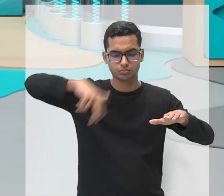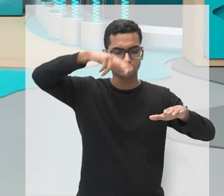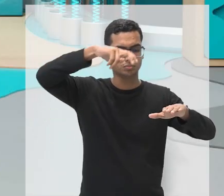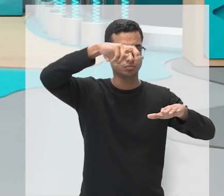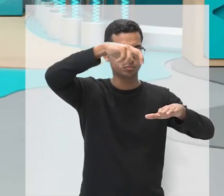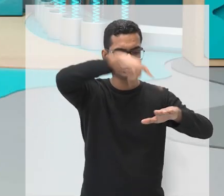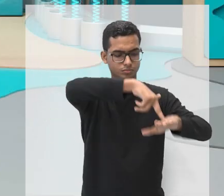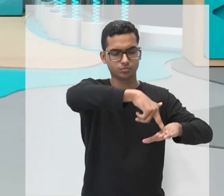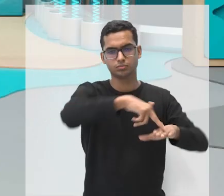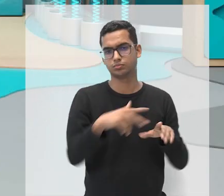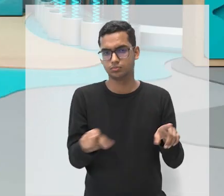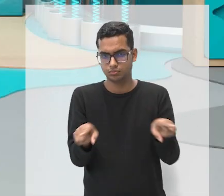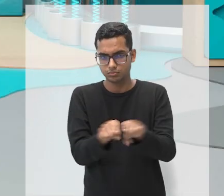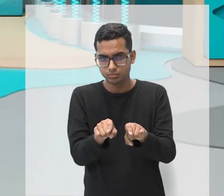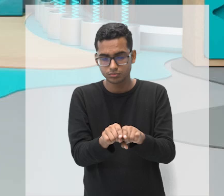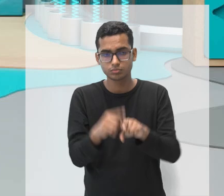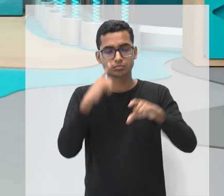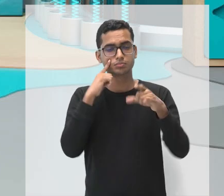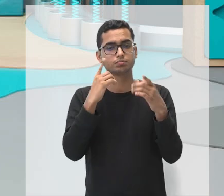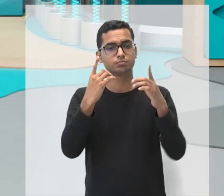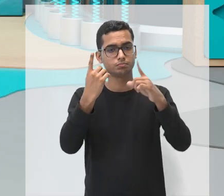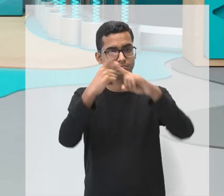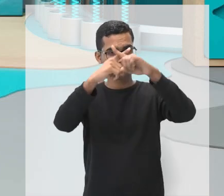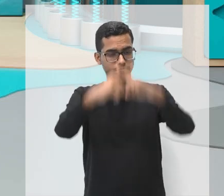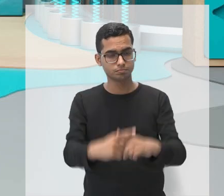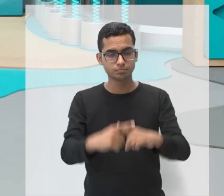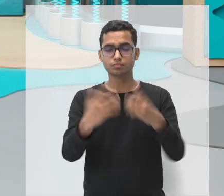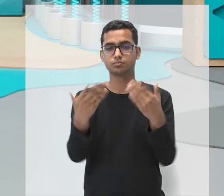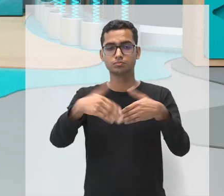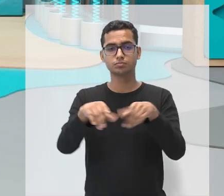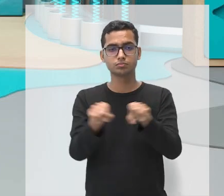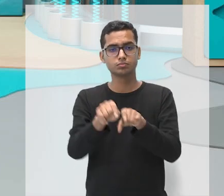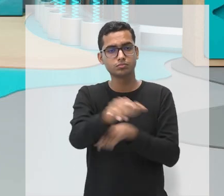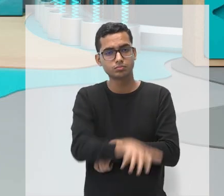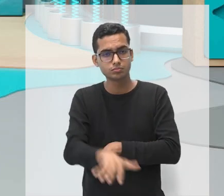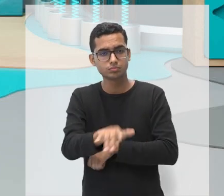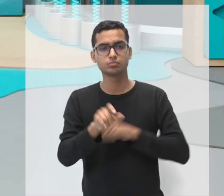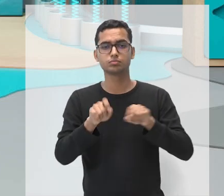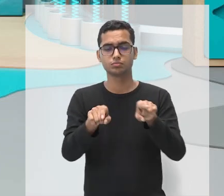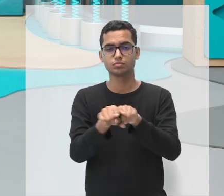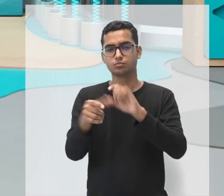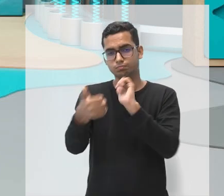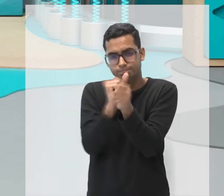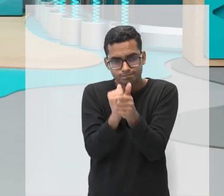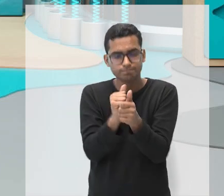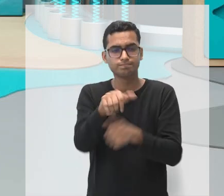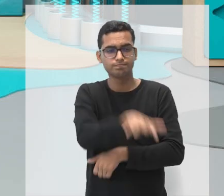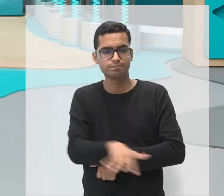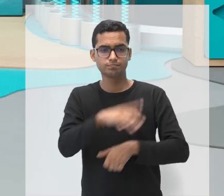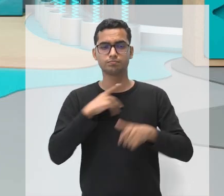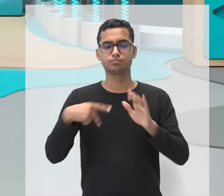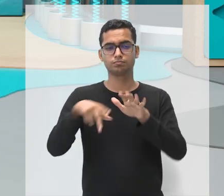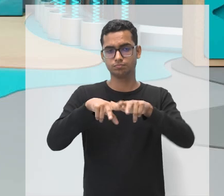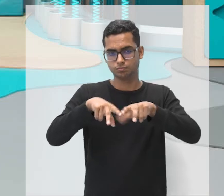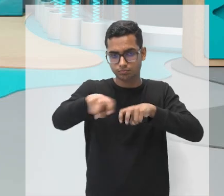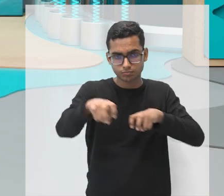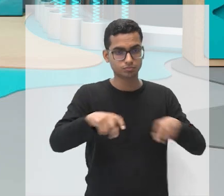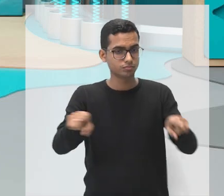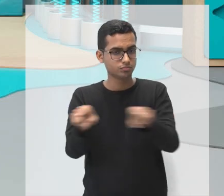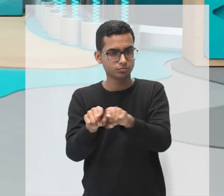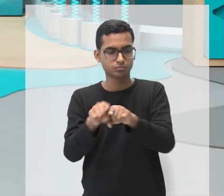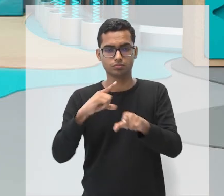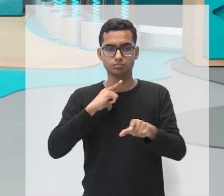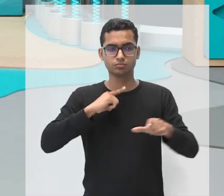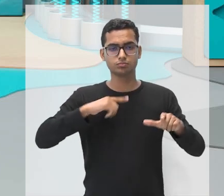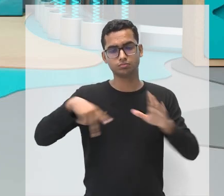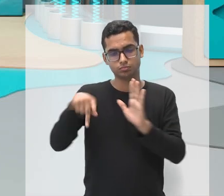gente relembrar. Olha, as provas elas ocorrem num espaço apropriado, que é o estádio de atletismo, esse que vocês acabaram de ver. E a gente vai ter essa pista